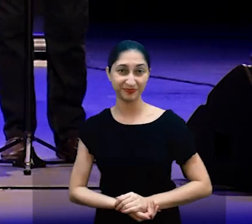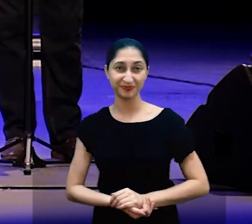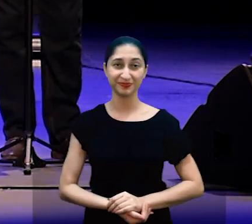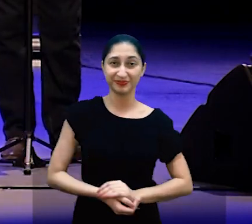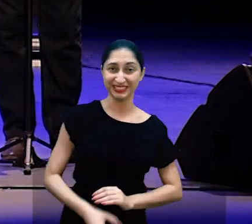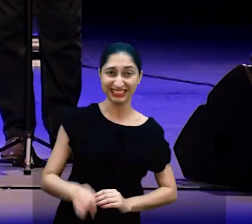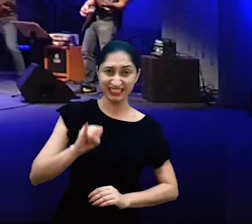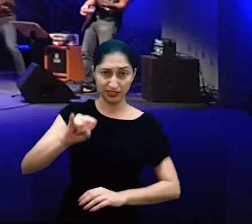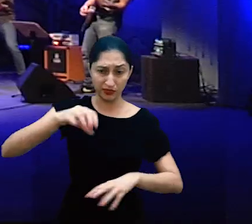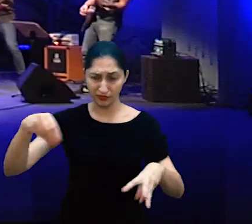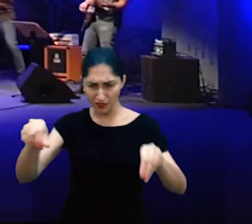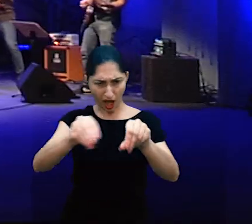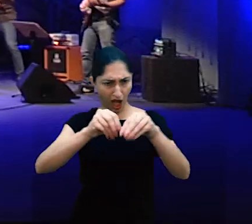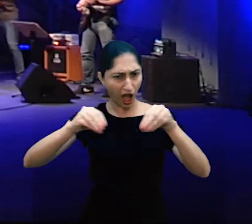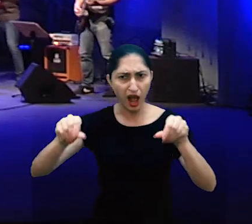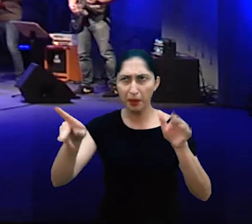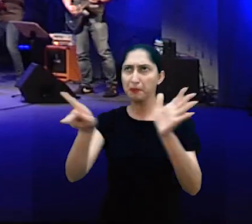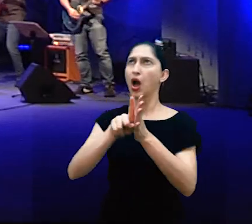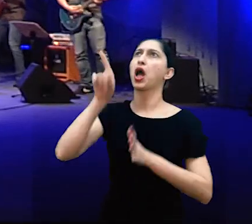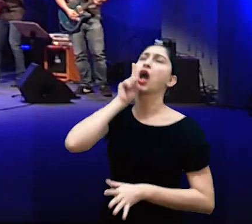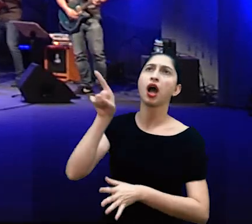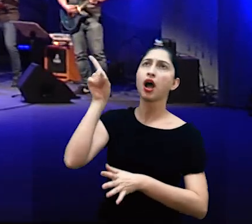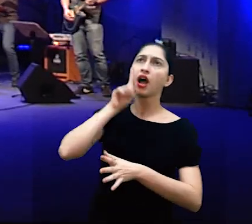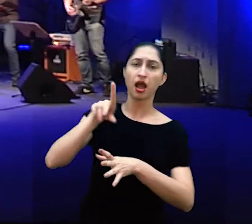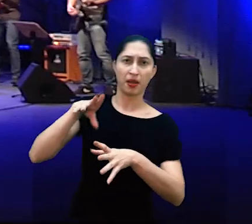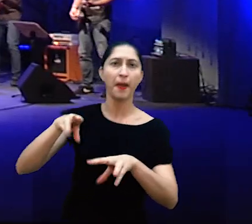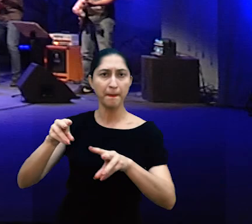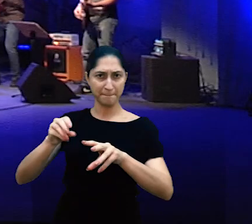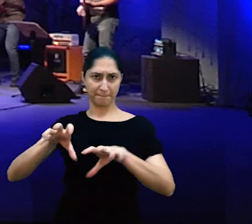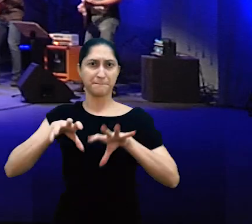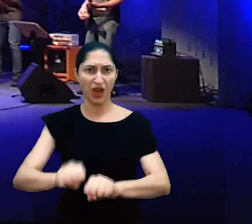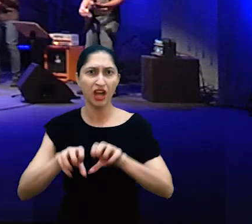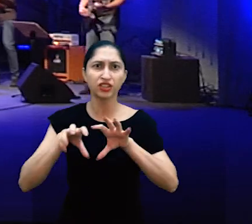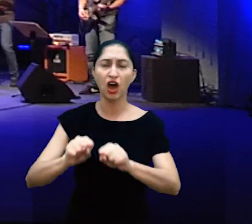Se farinha fosse americana, mandioca